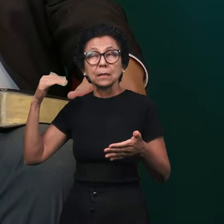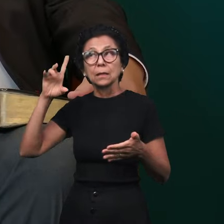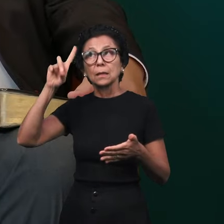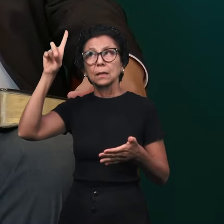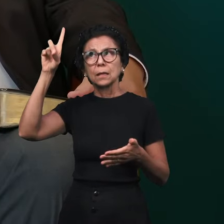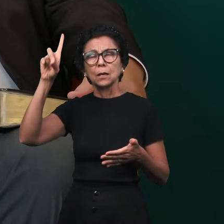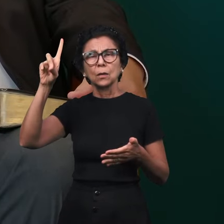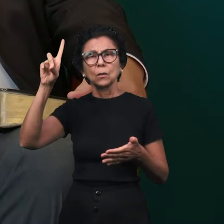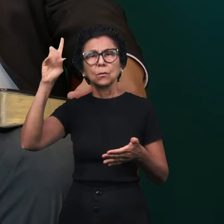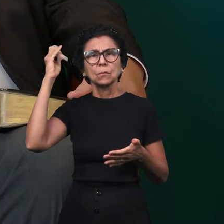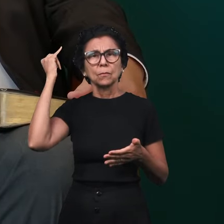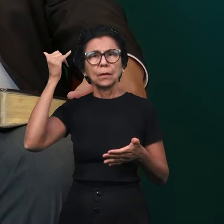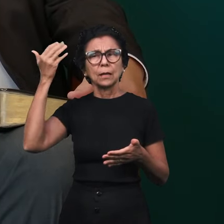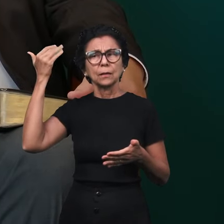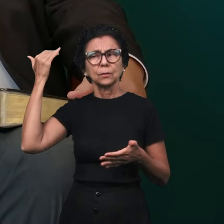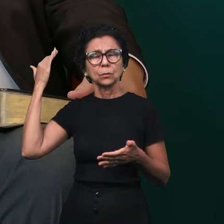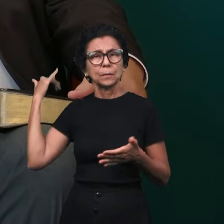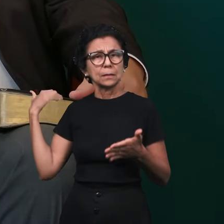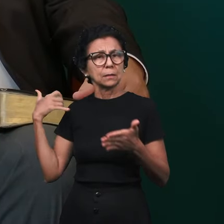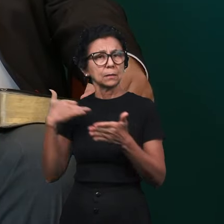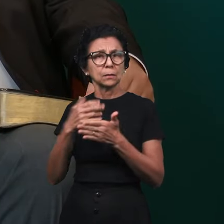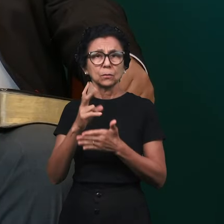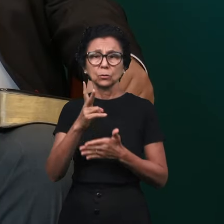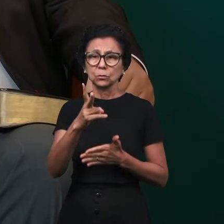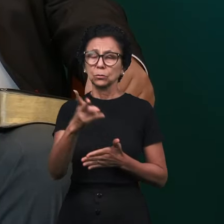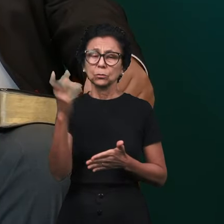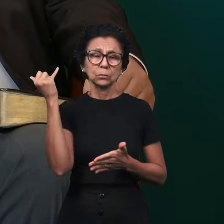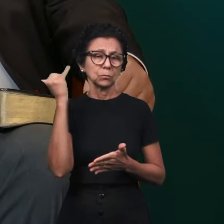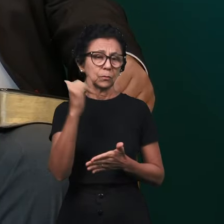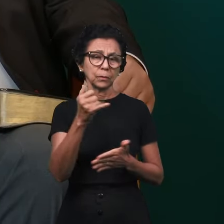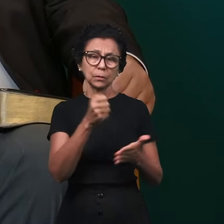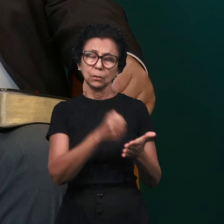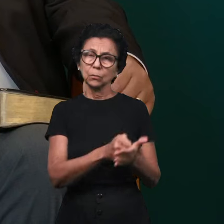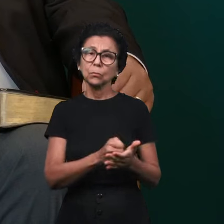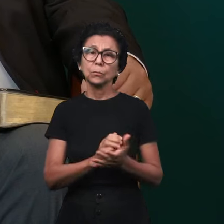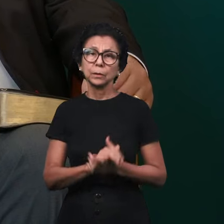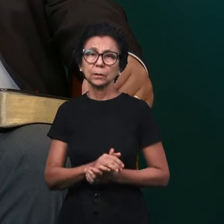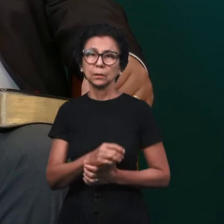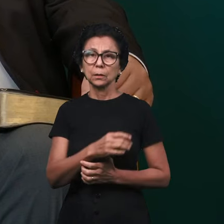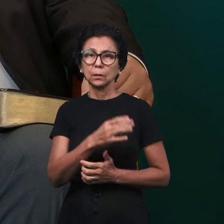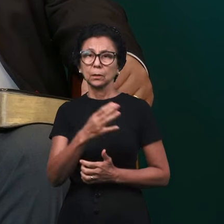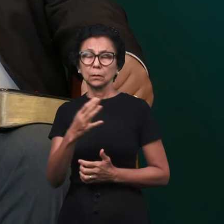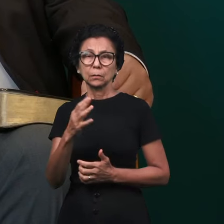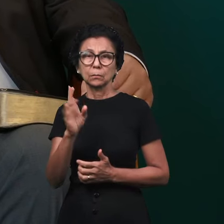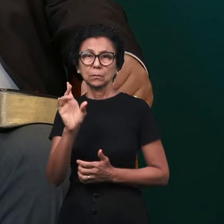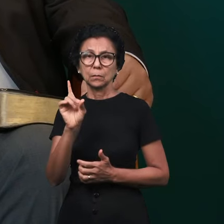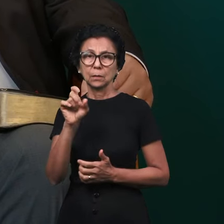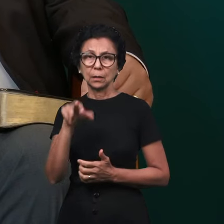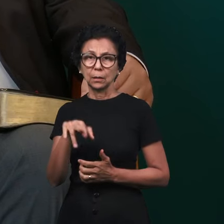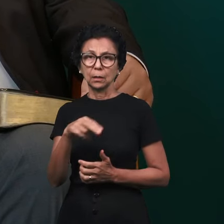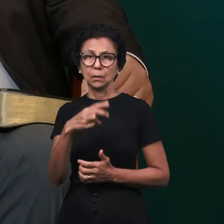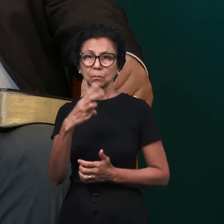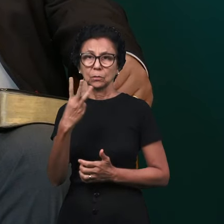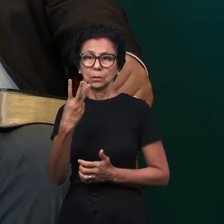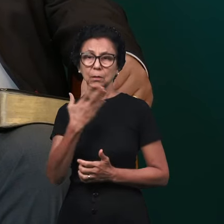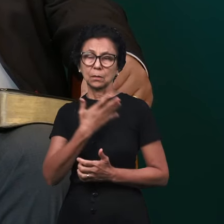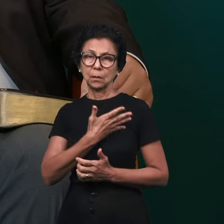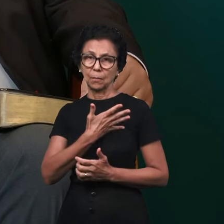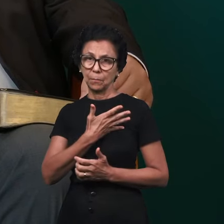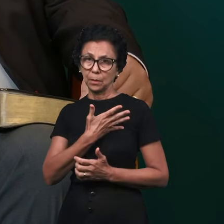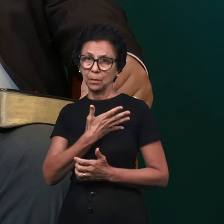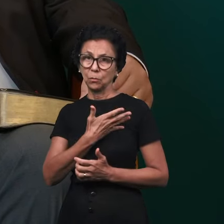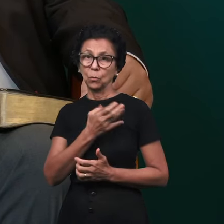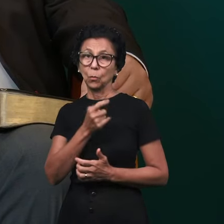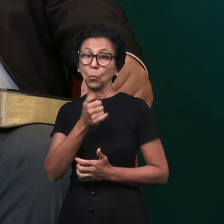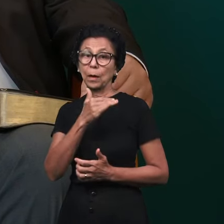falava antigamente. Muito Naquele bem. momento eles precisavam de uma palavra ali, porque eles iam ser livres da morte, inclusive. Como Deus usou e os livrou